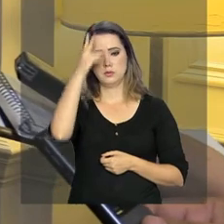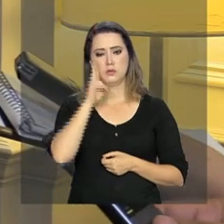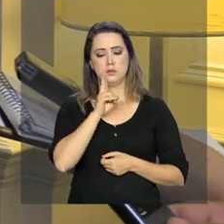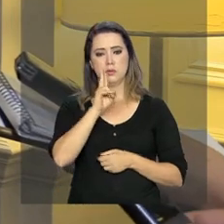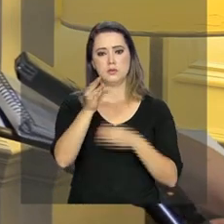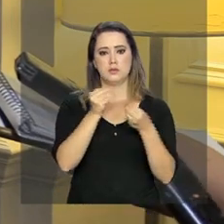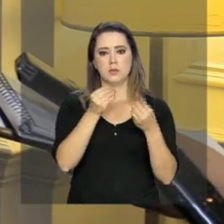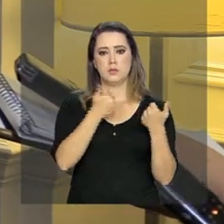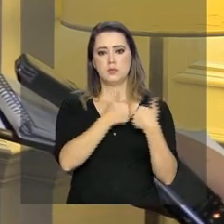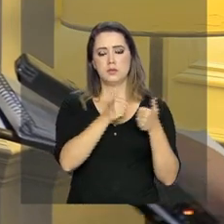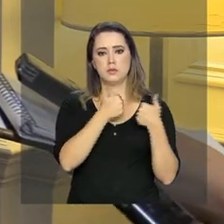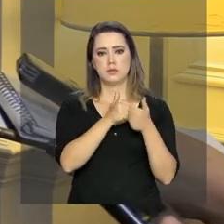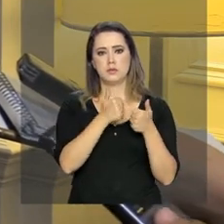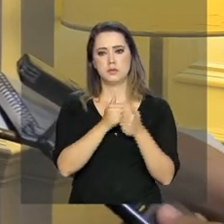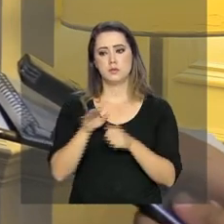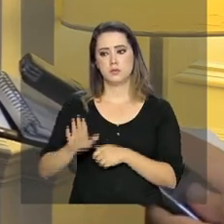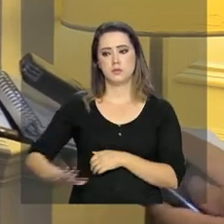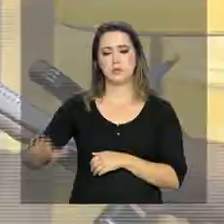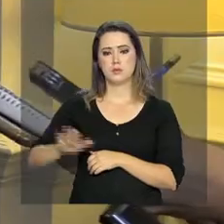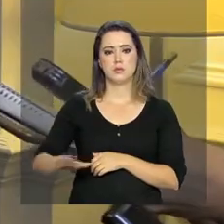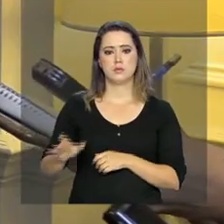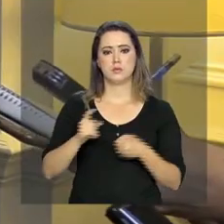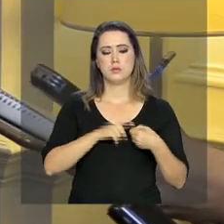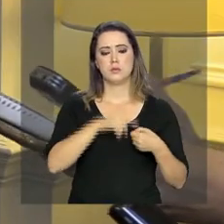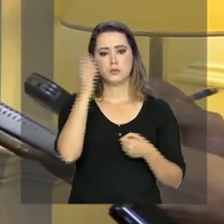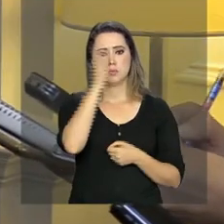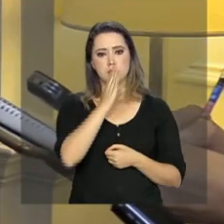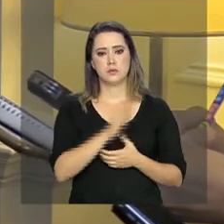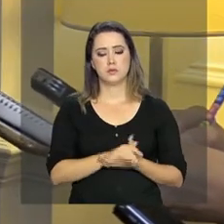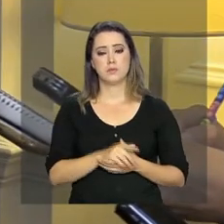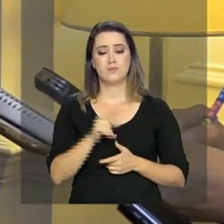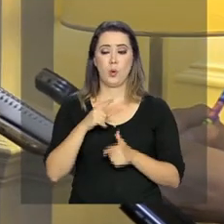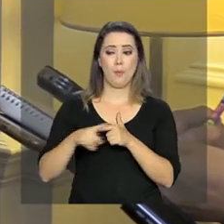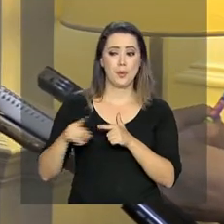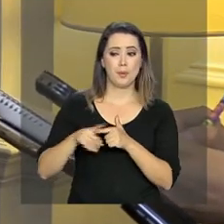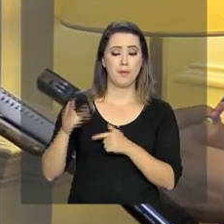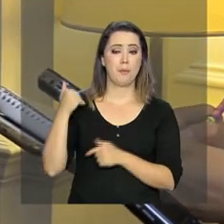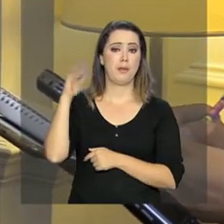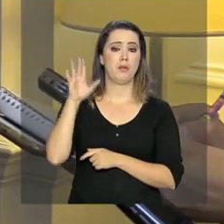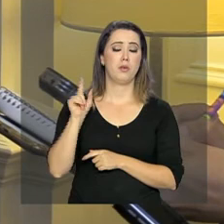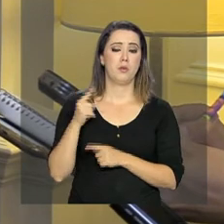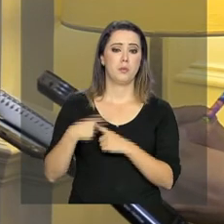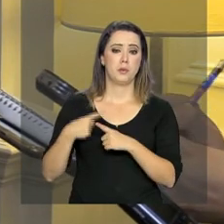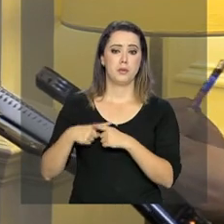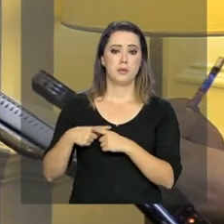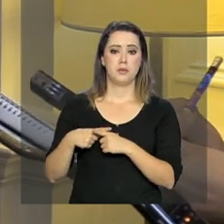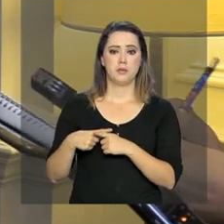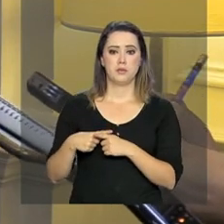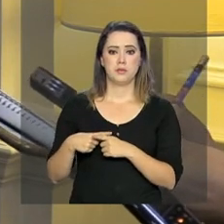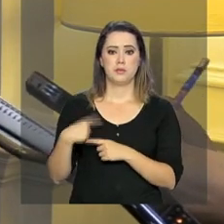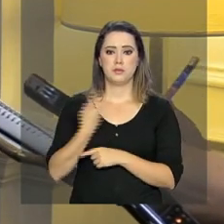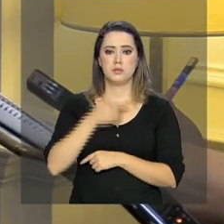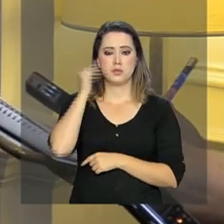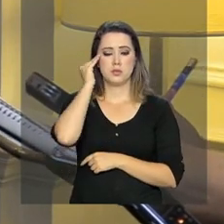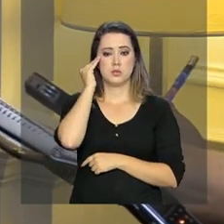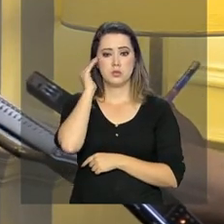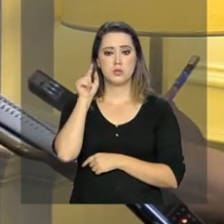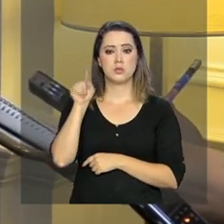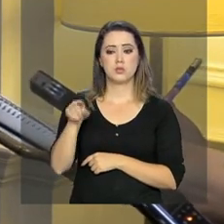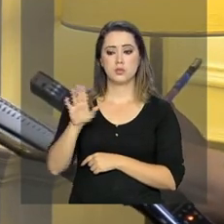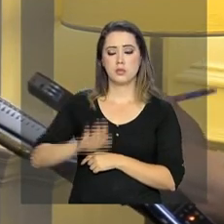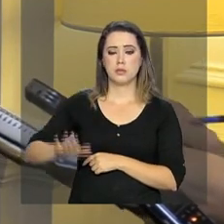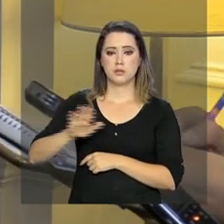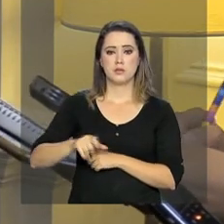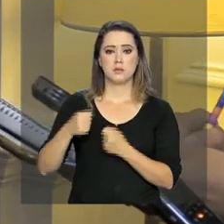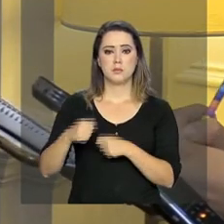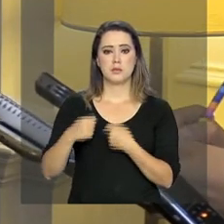questão da logística do retorno dessa criança o brasil é a situação mais delicada é que a gente entende que a criança ela tem